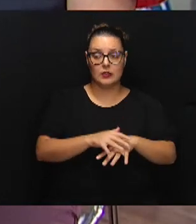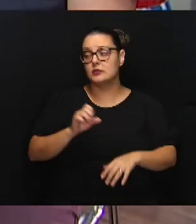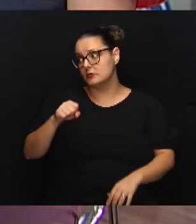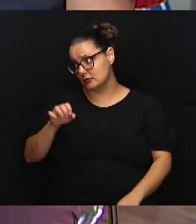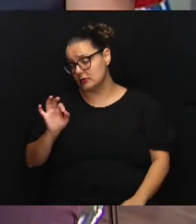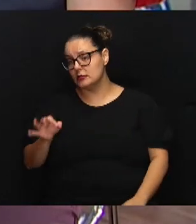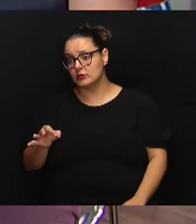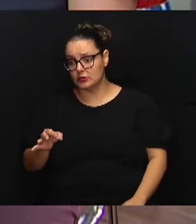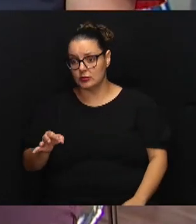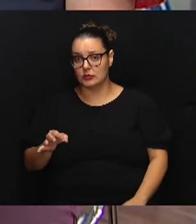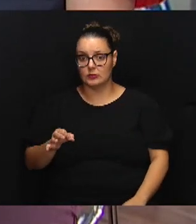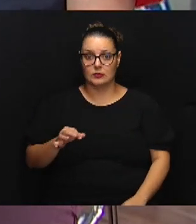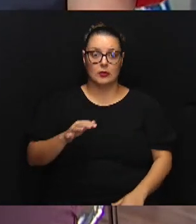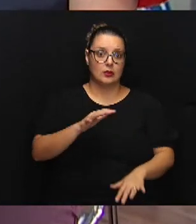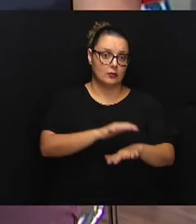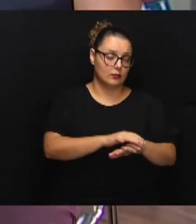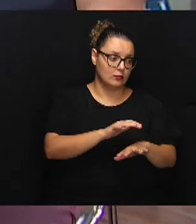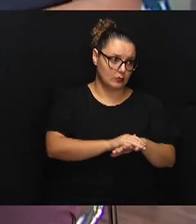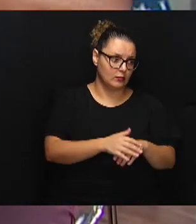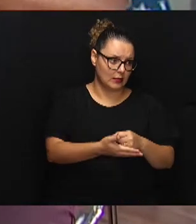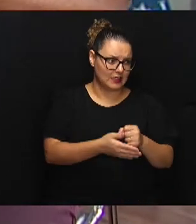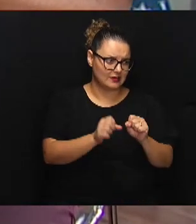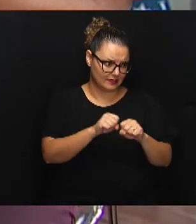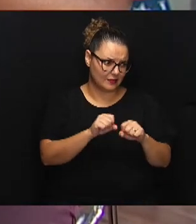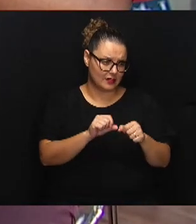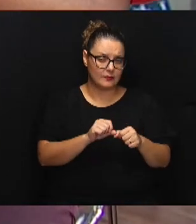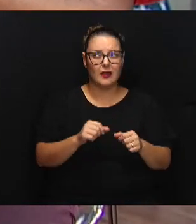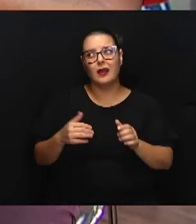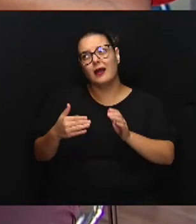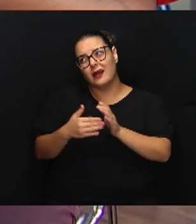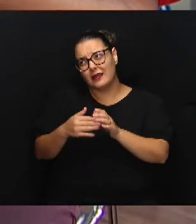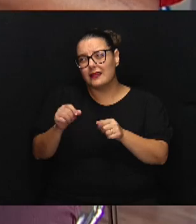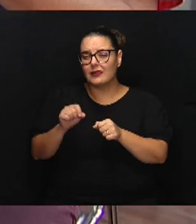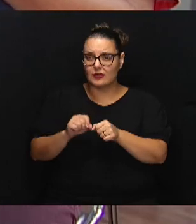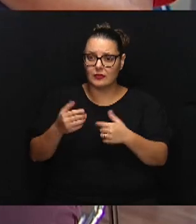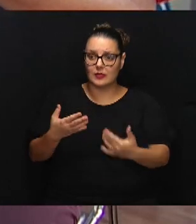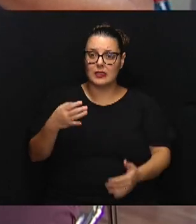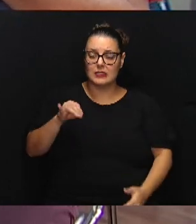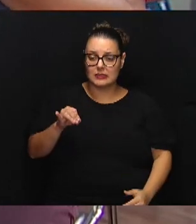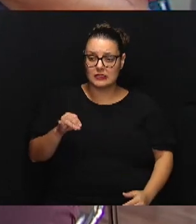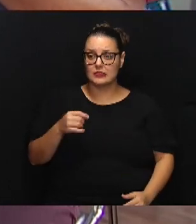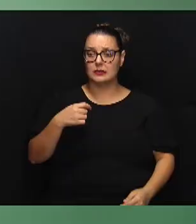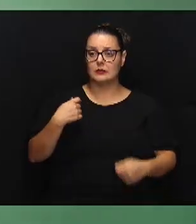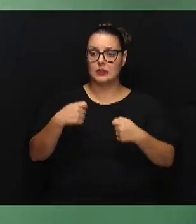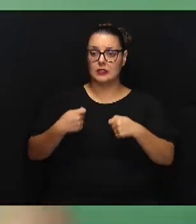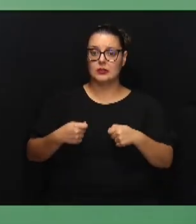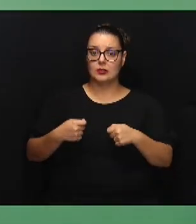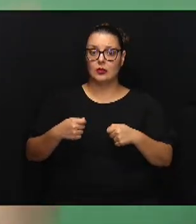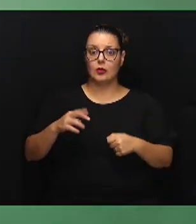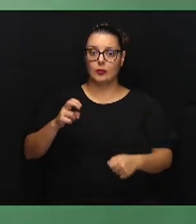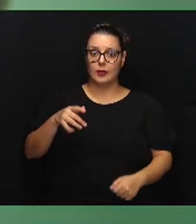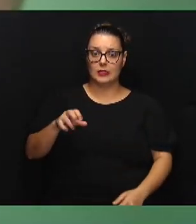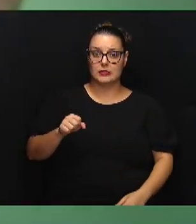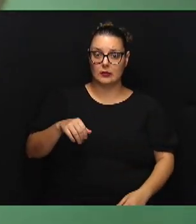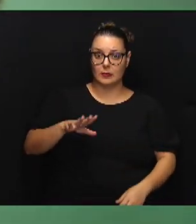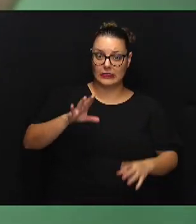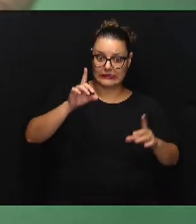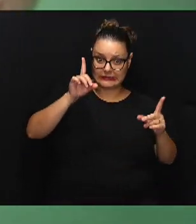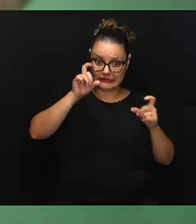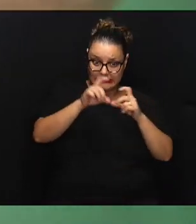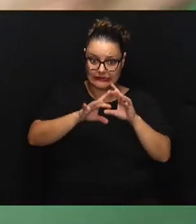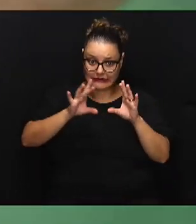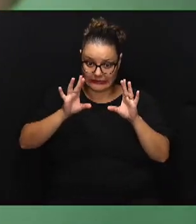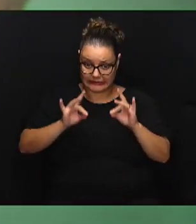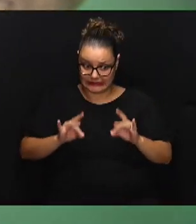uma conta básica até faz, é isso? Mas se... Até faz, né? Mas se você necessitar de operações um pouco mais complexas para entender